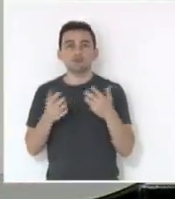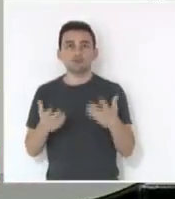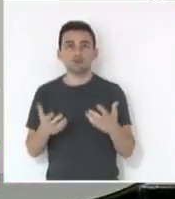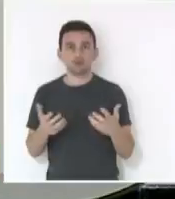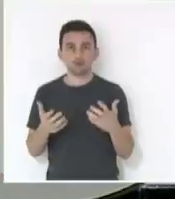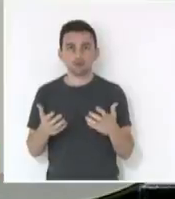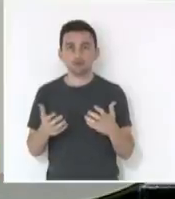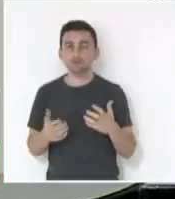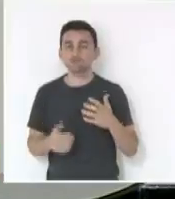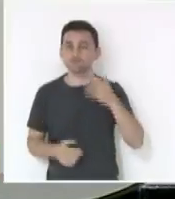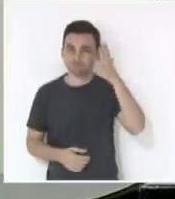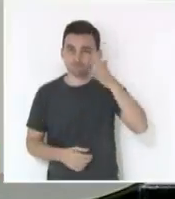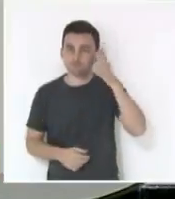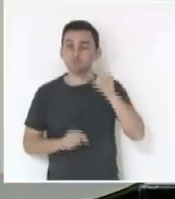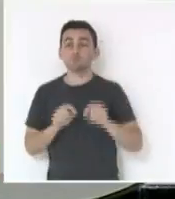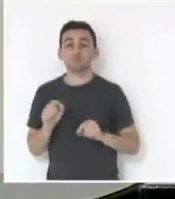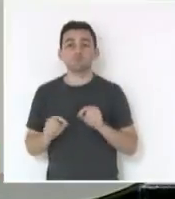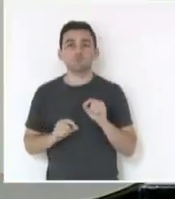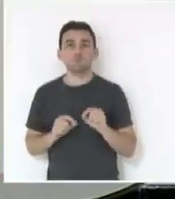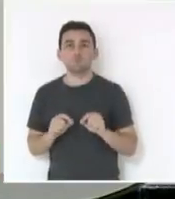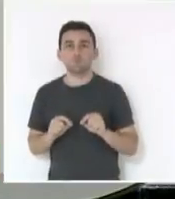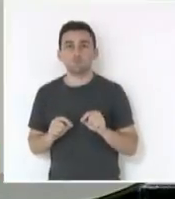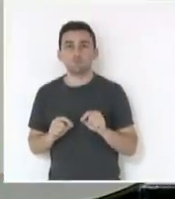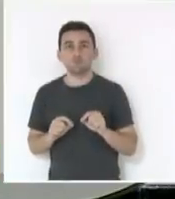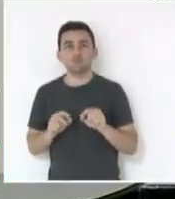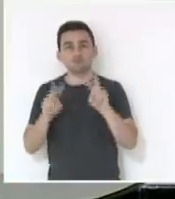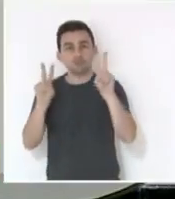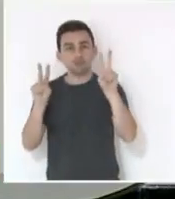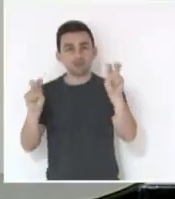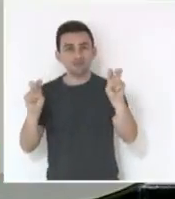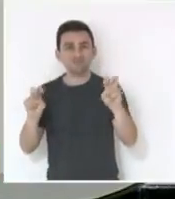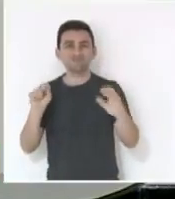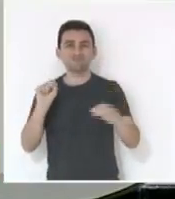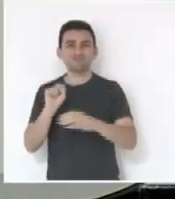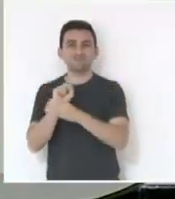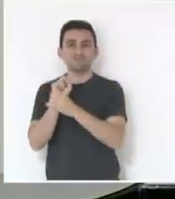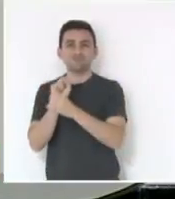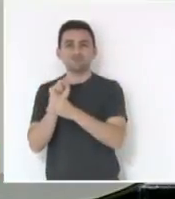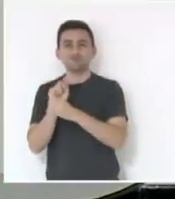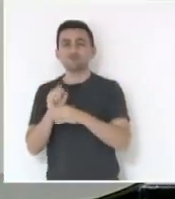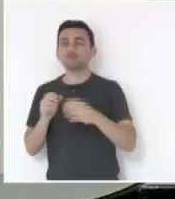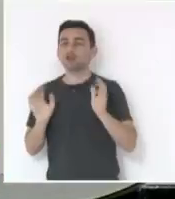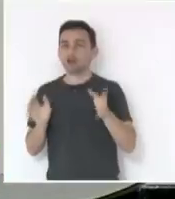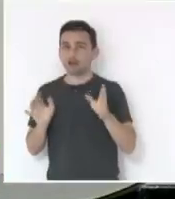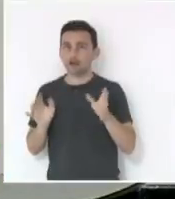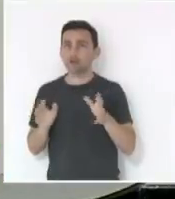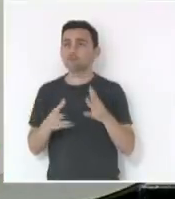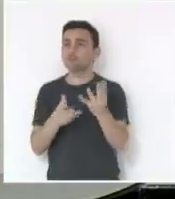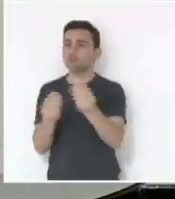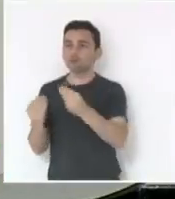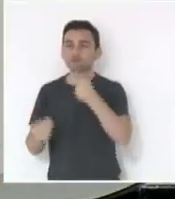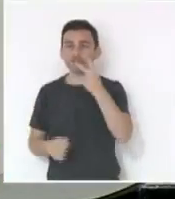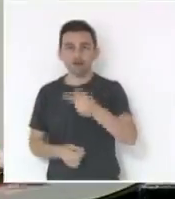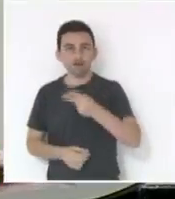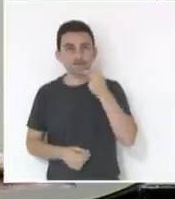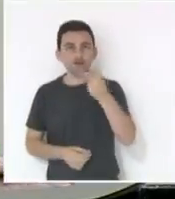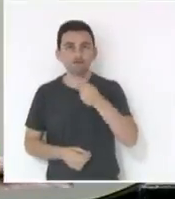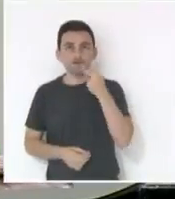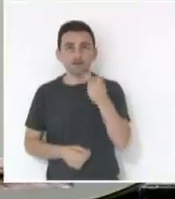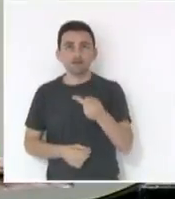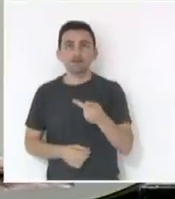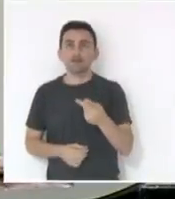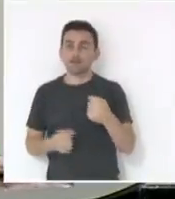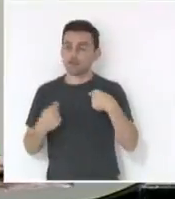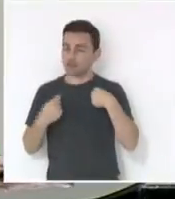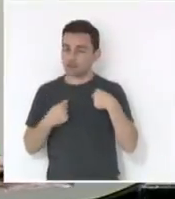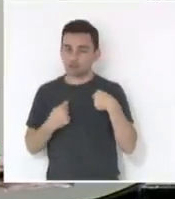me manifestar sobre as questões de segurança. Nós temos ouvido bastante falar aqui nessa tribuna e eu não tenho